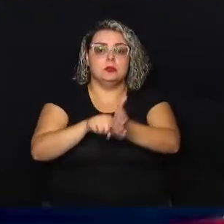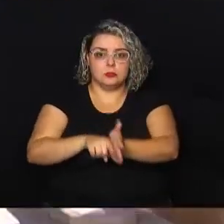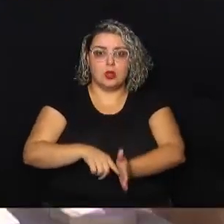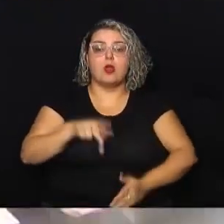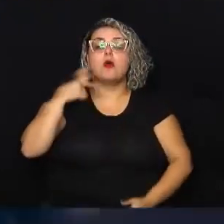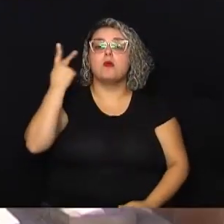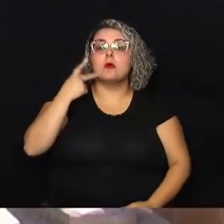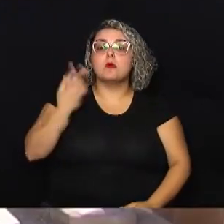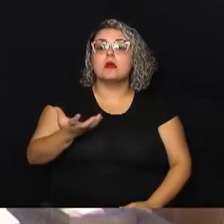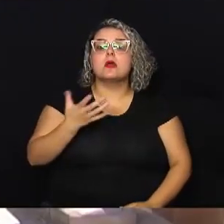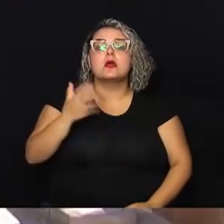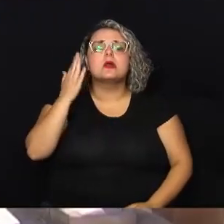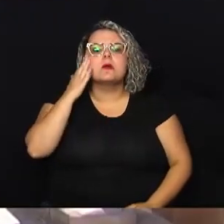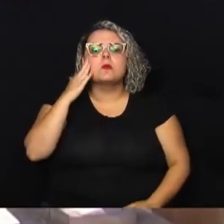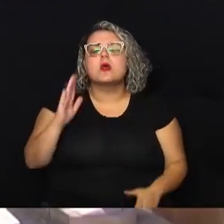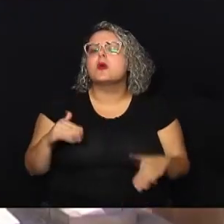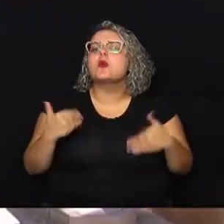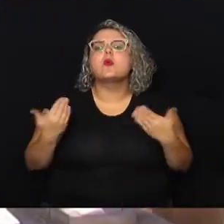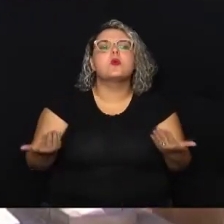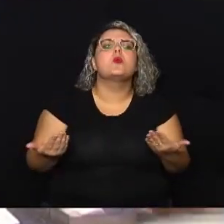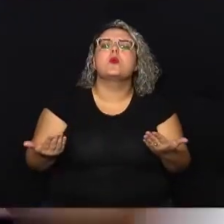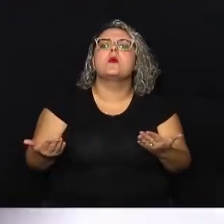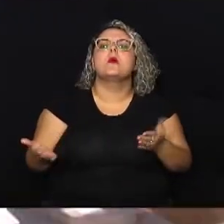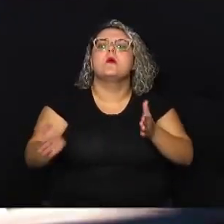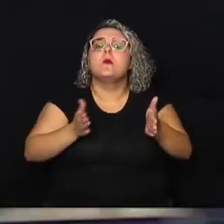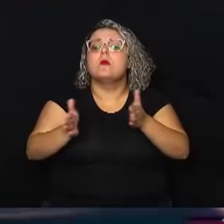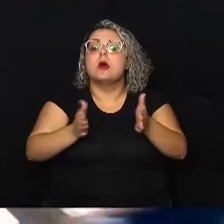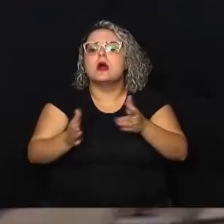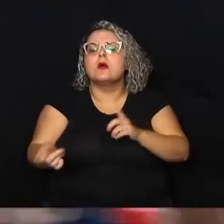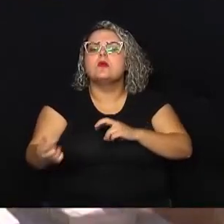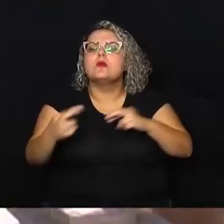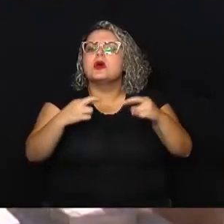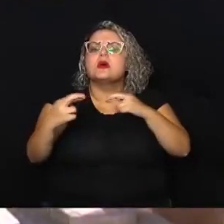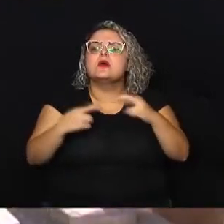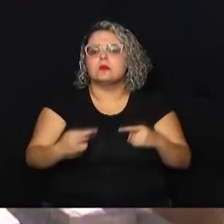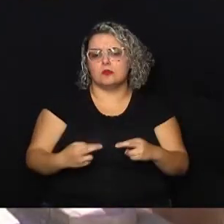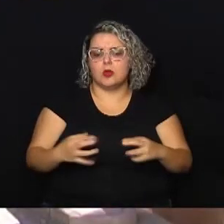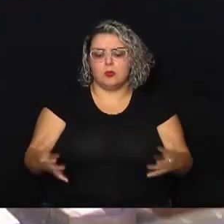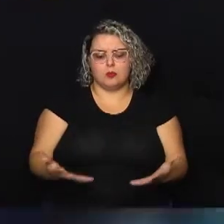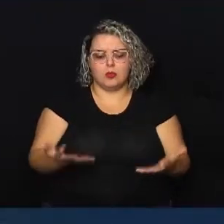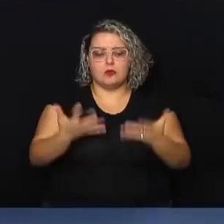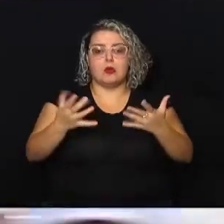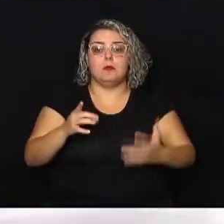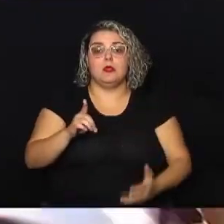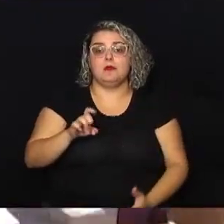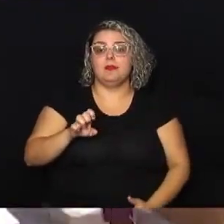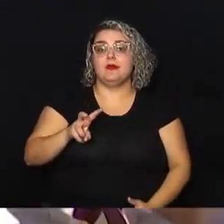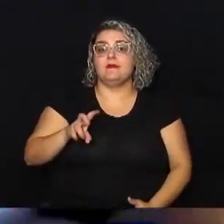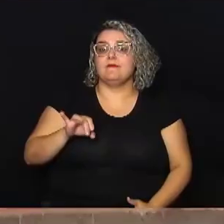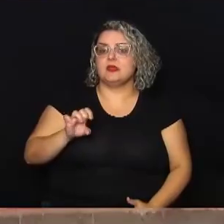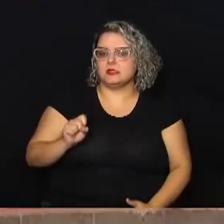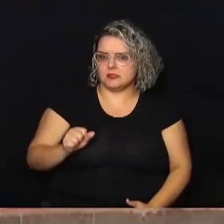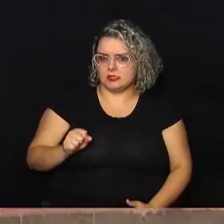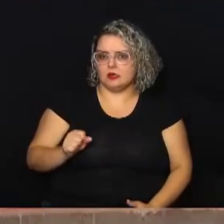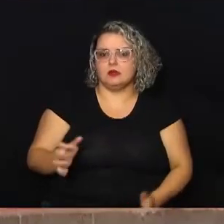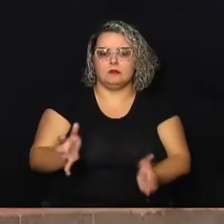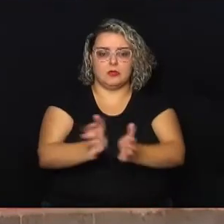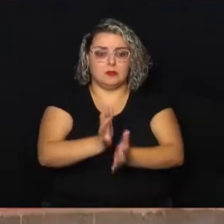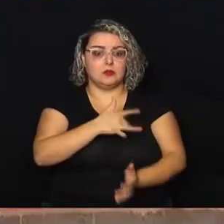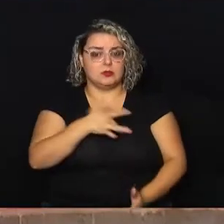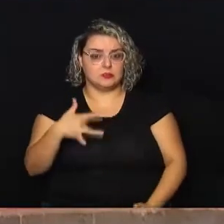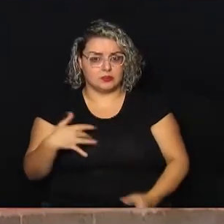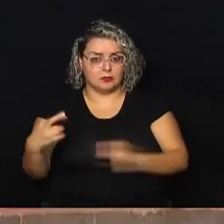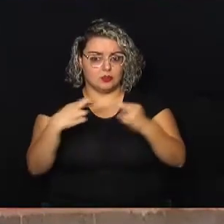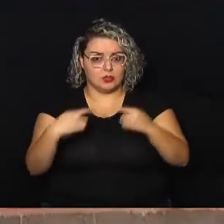parlamentar quer saber qual é o status da fiscalização do hospital promovida pela Devisa. Também como está ocorrendo